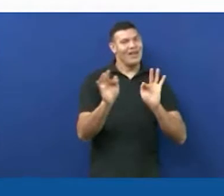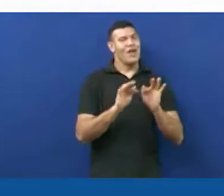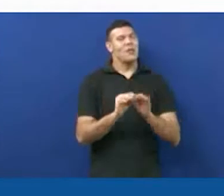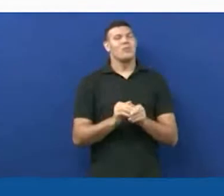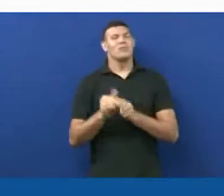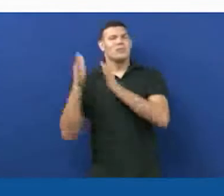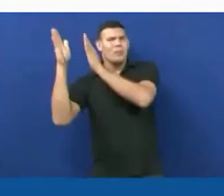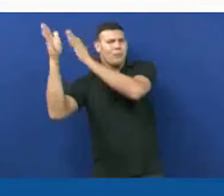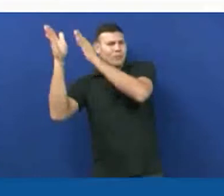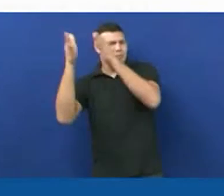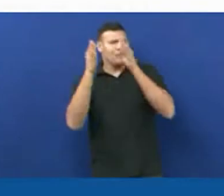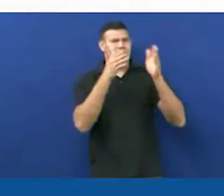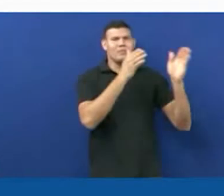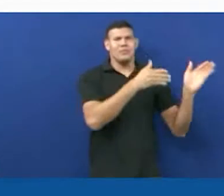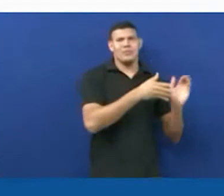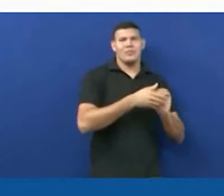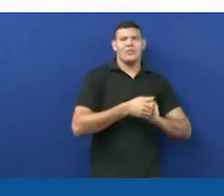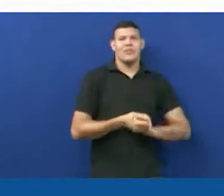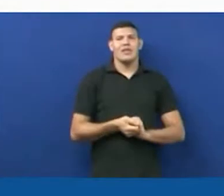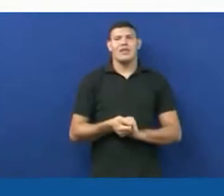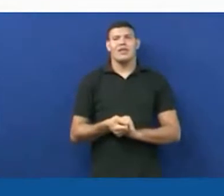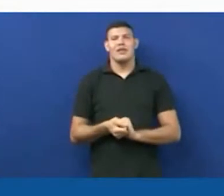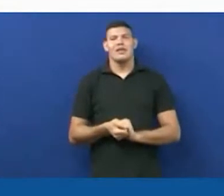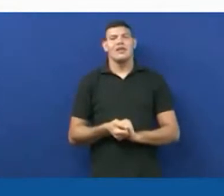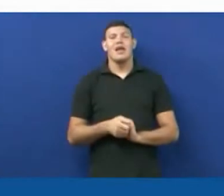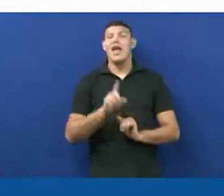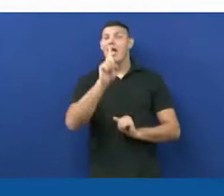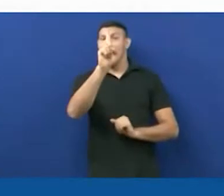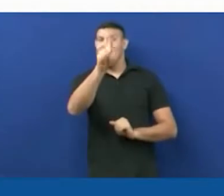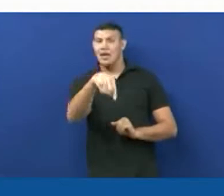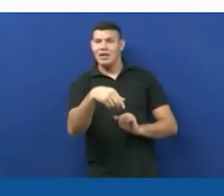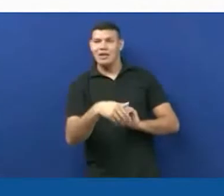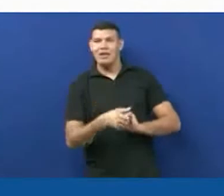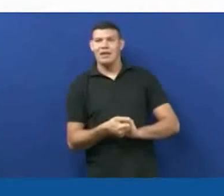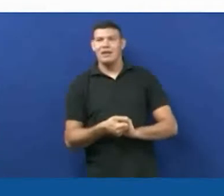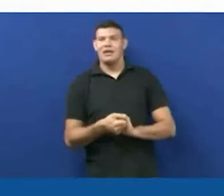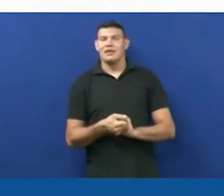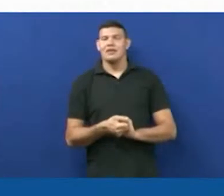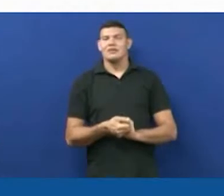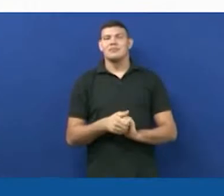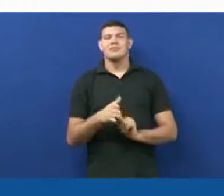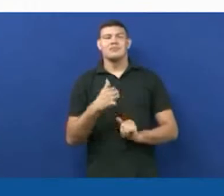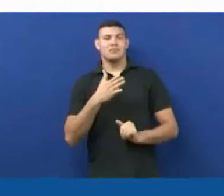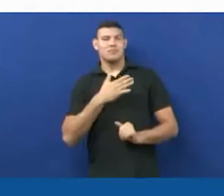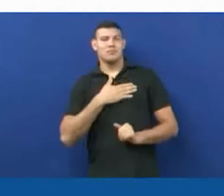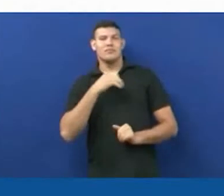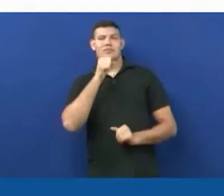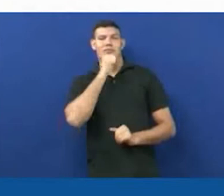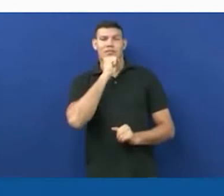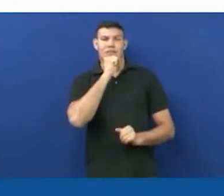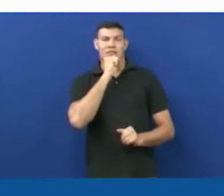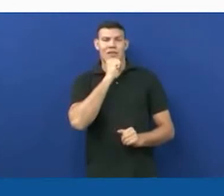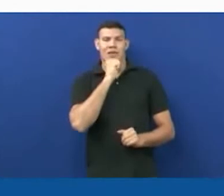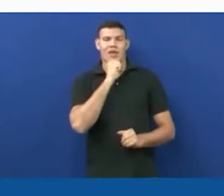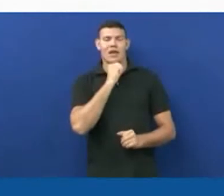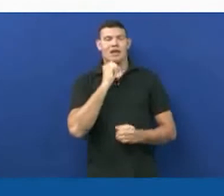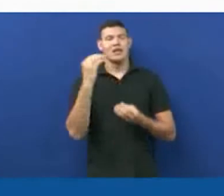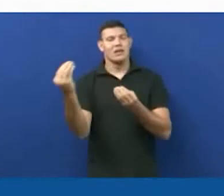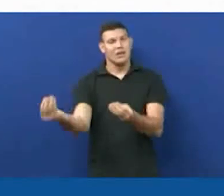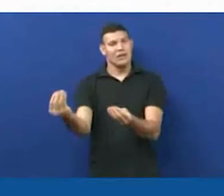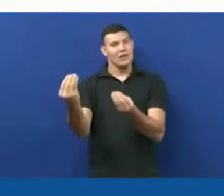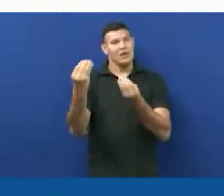planetas. E essa frase é o seguinte: minha avó, traga meu jantar.